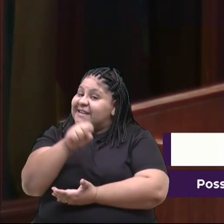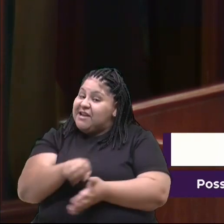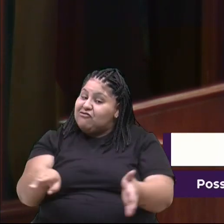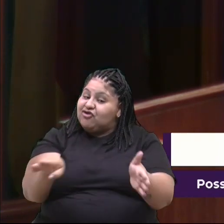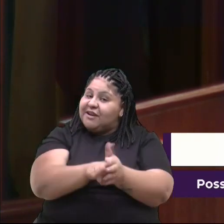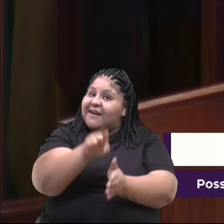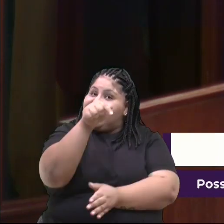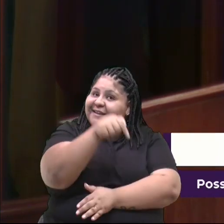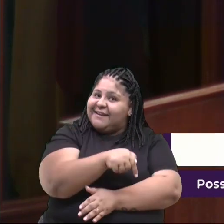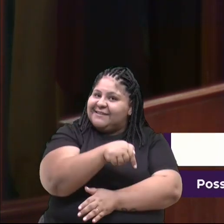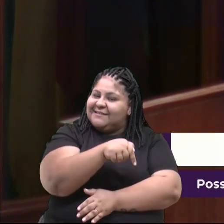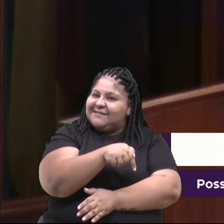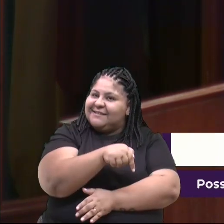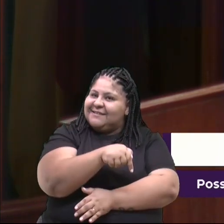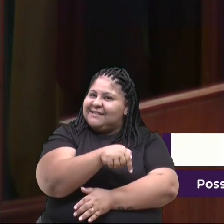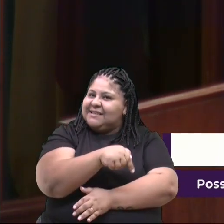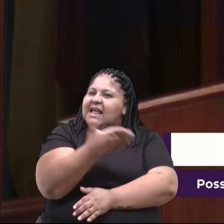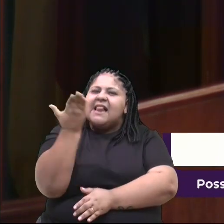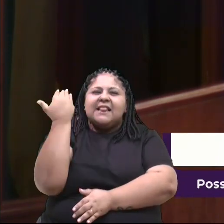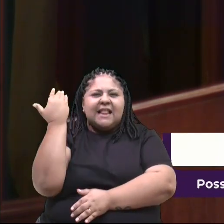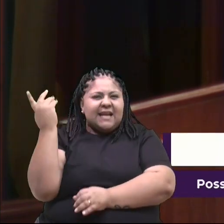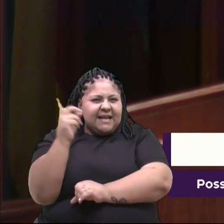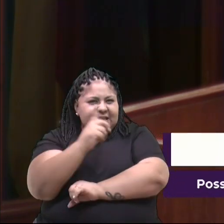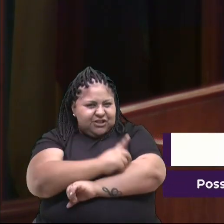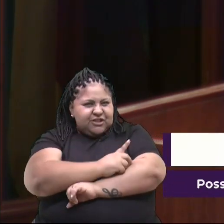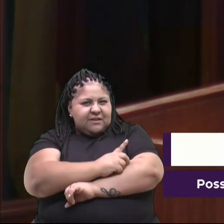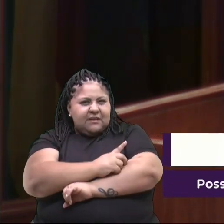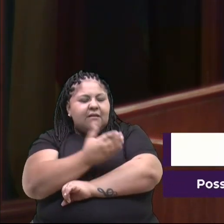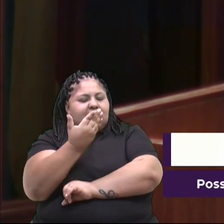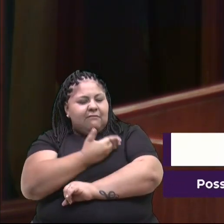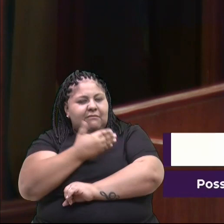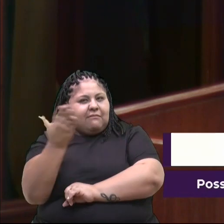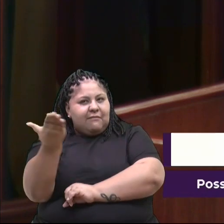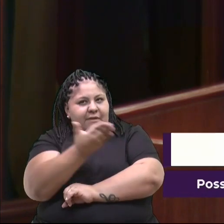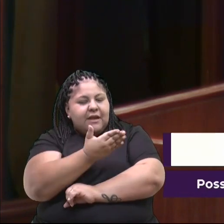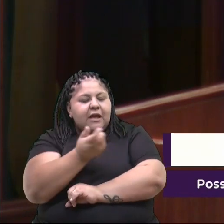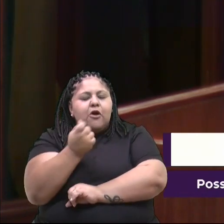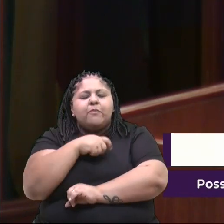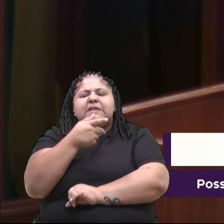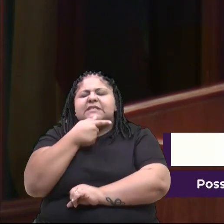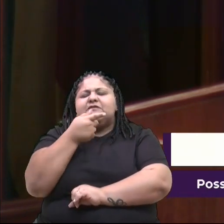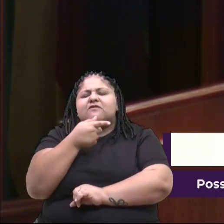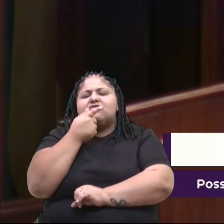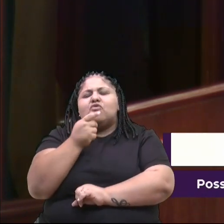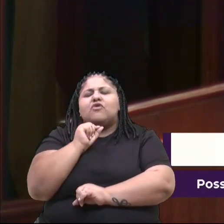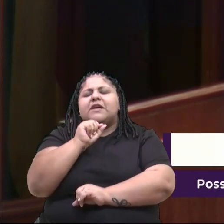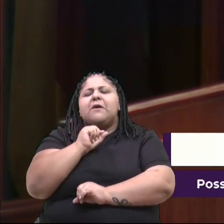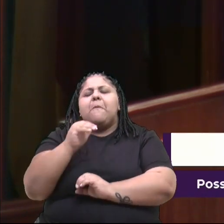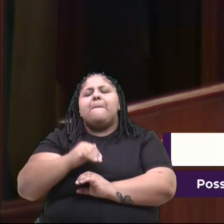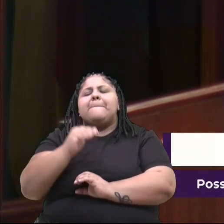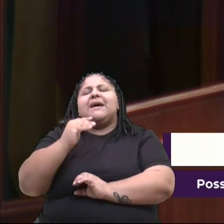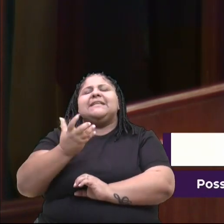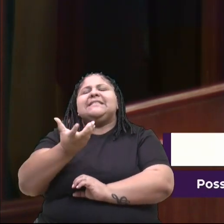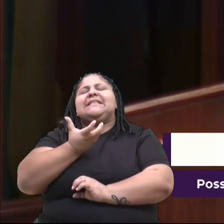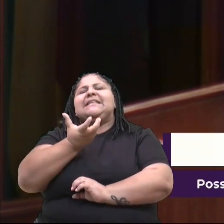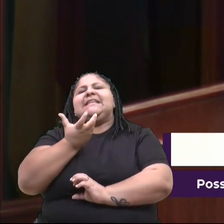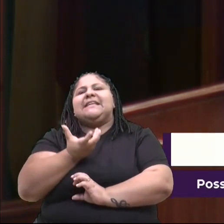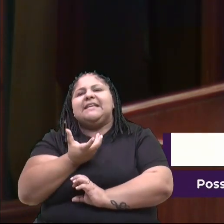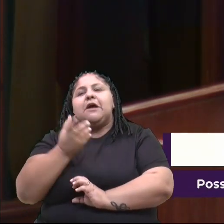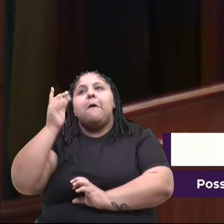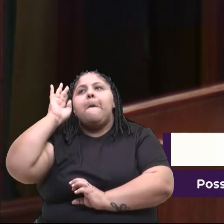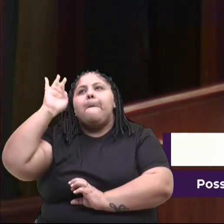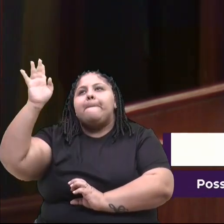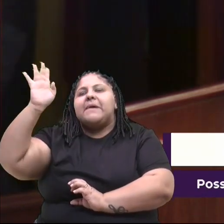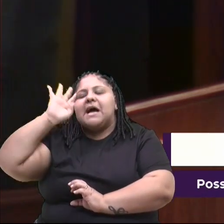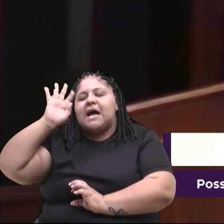aqui. E naquele dia, meus amigos, eu preciso dizer para vocês a coisa que eu mais queria, que eu mais imaginava, e